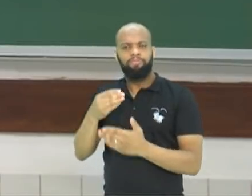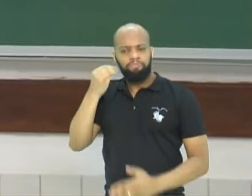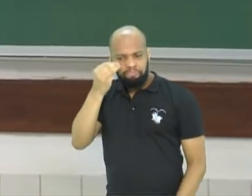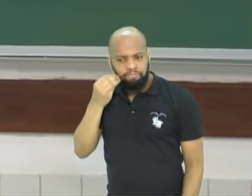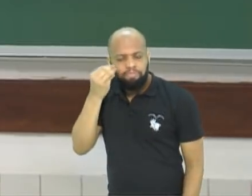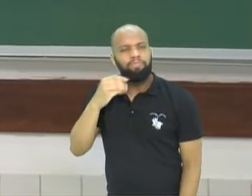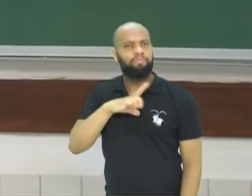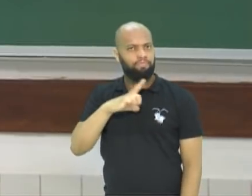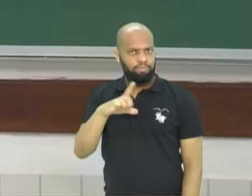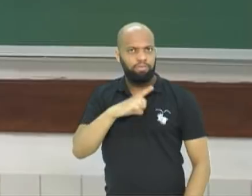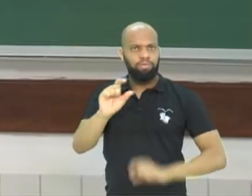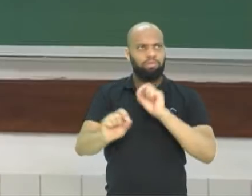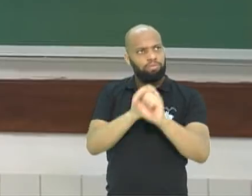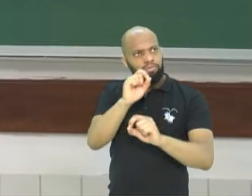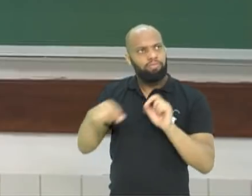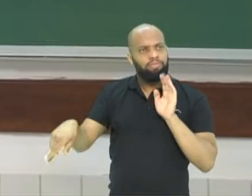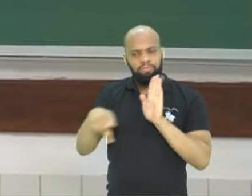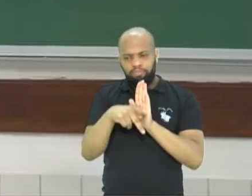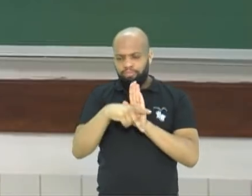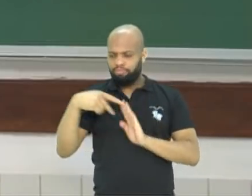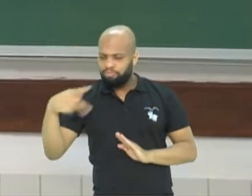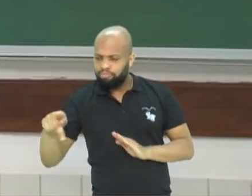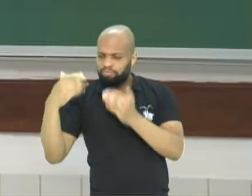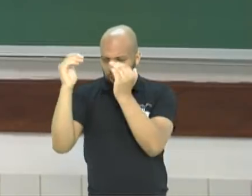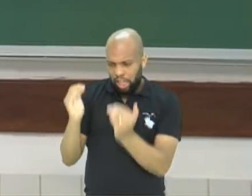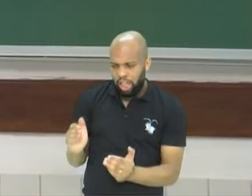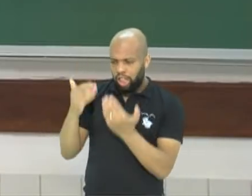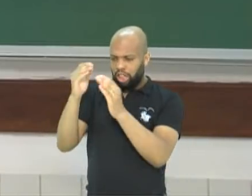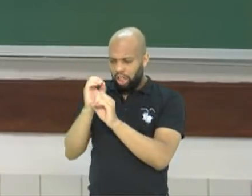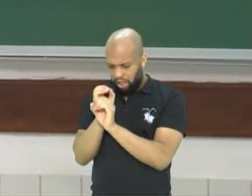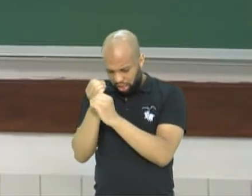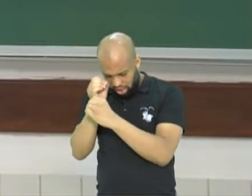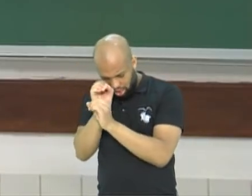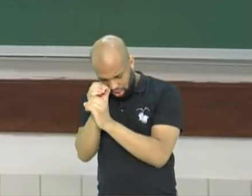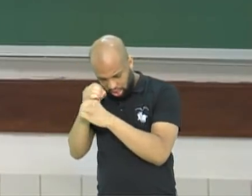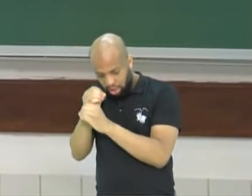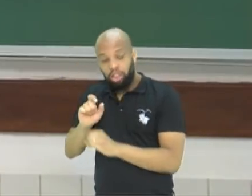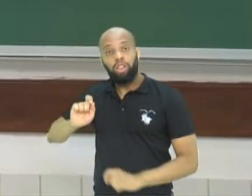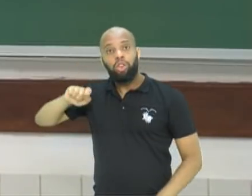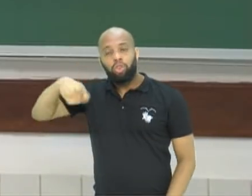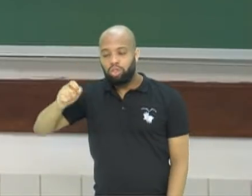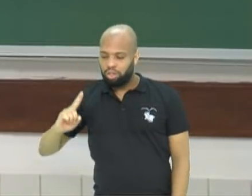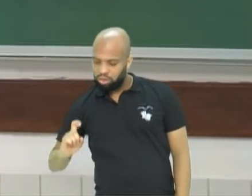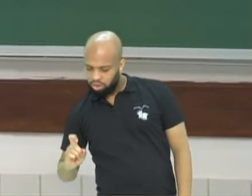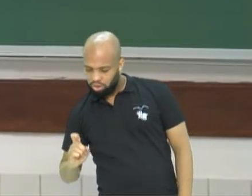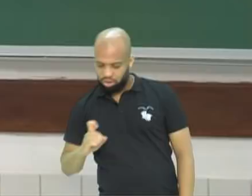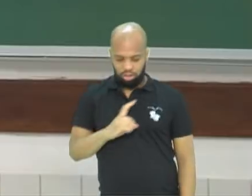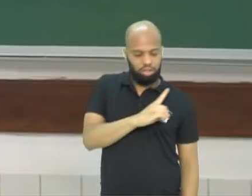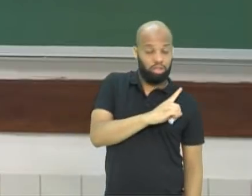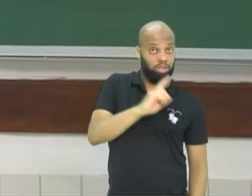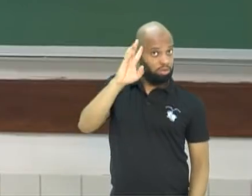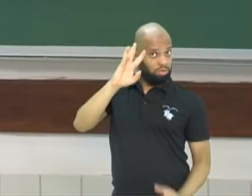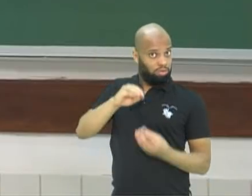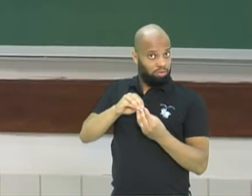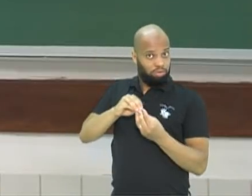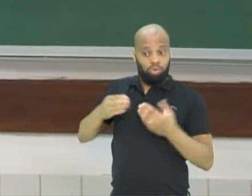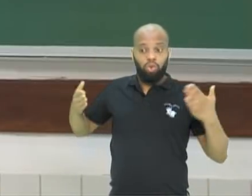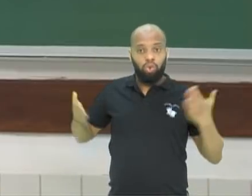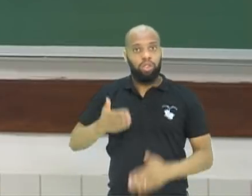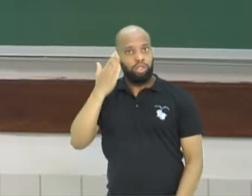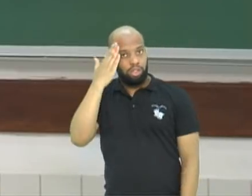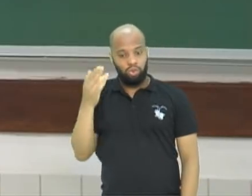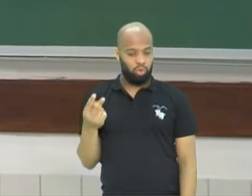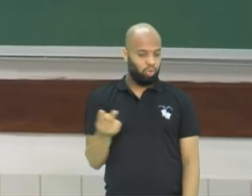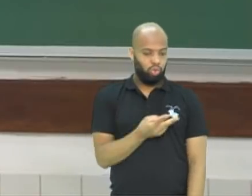experimentos, foi fazendo sua própria análise a respeito do evolucionismo e chegou a algumas outras conclusões. Hoje nós sabemos que os dois